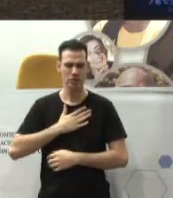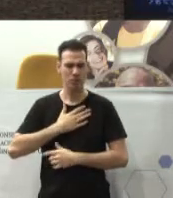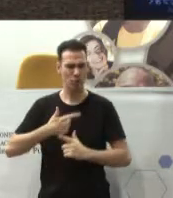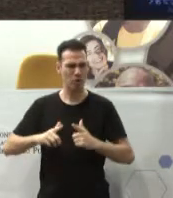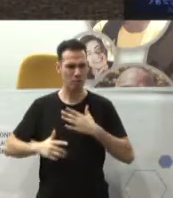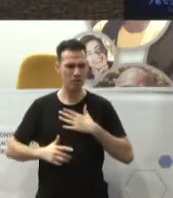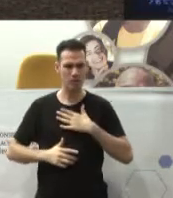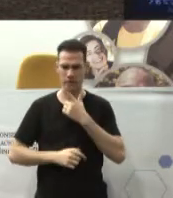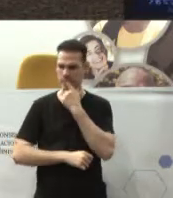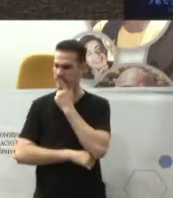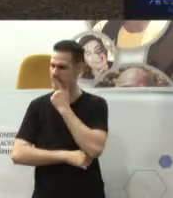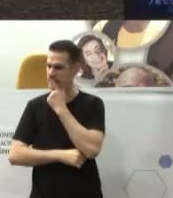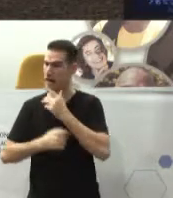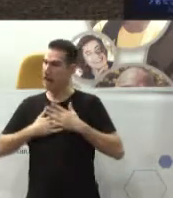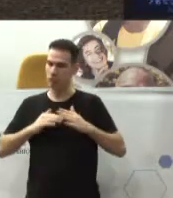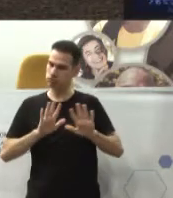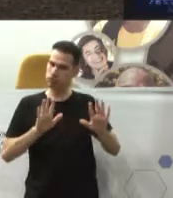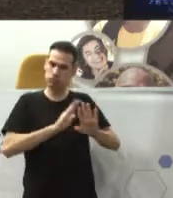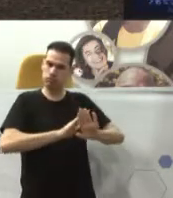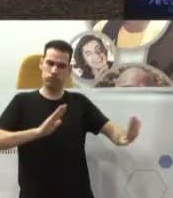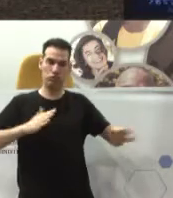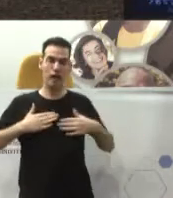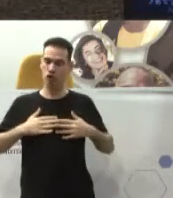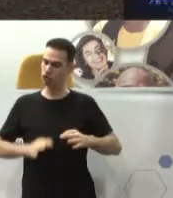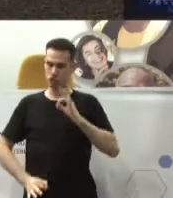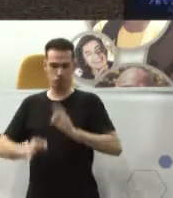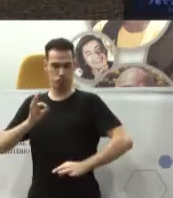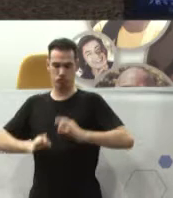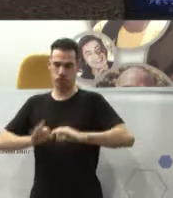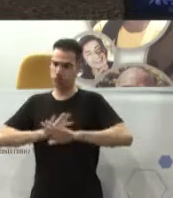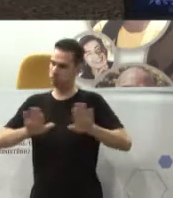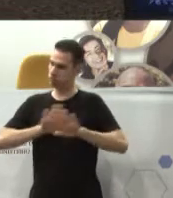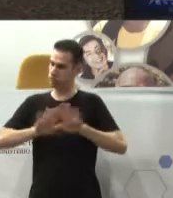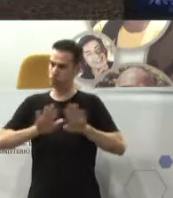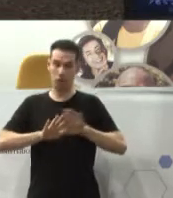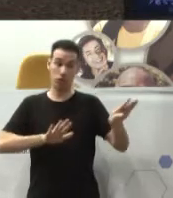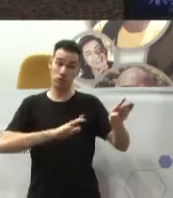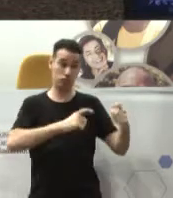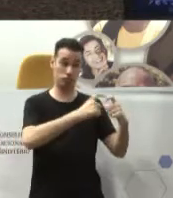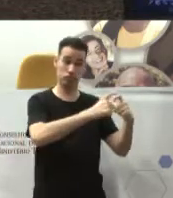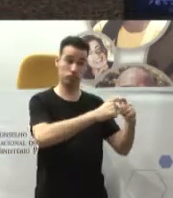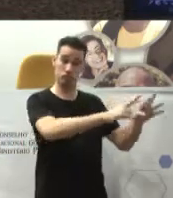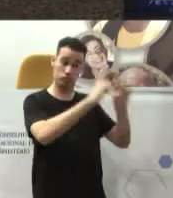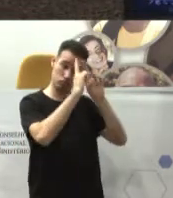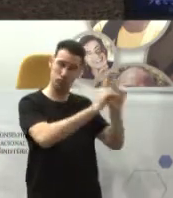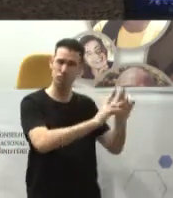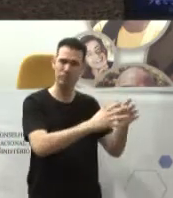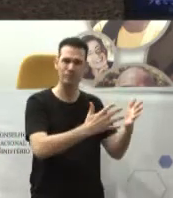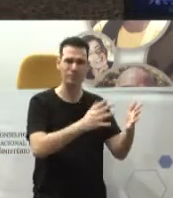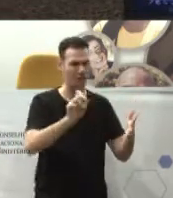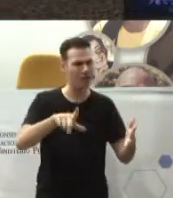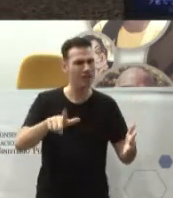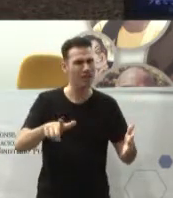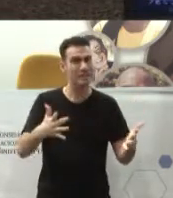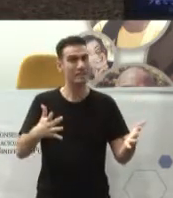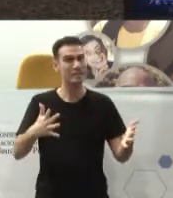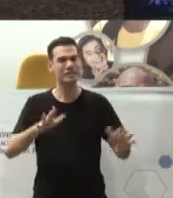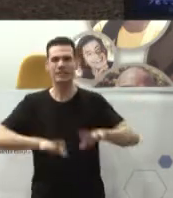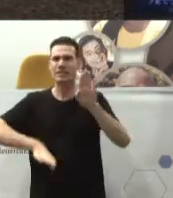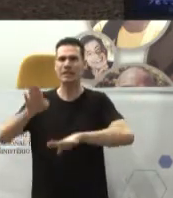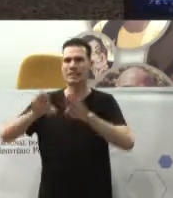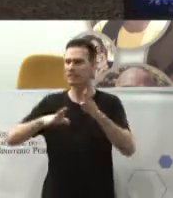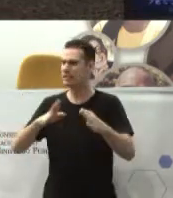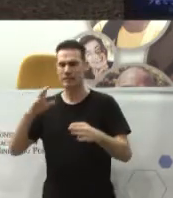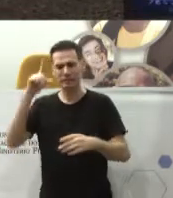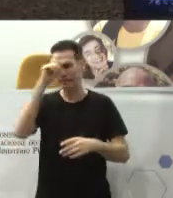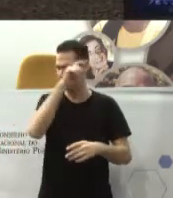fico no meu quadrado, decido daquilo que me foi apresentado. Muitas vezes nós temos dificuldade de permanecer